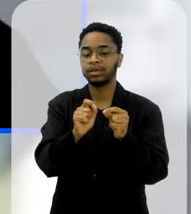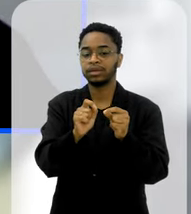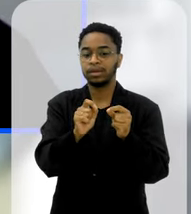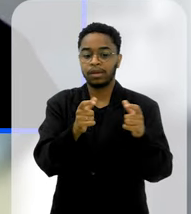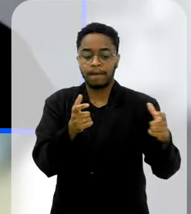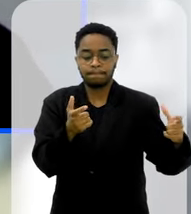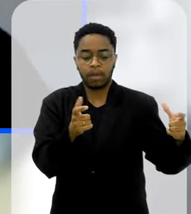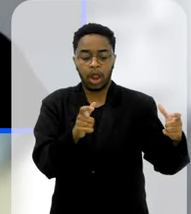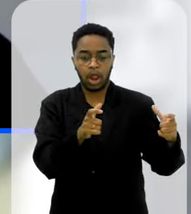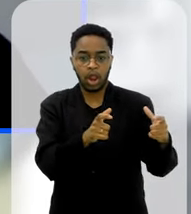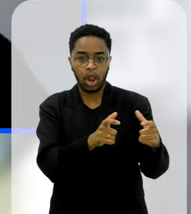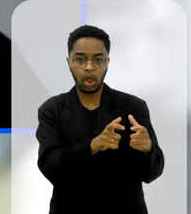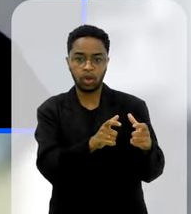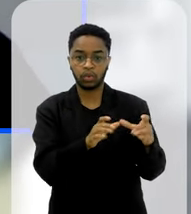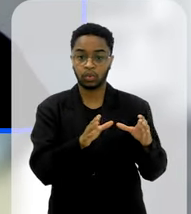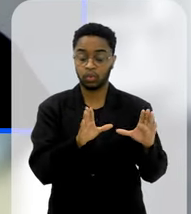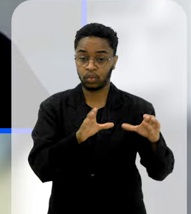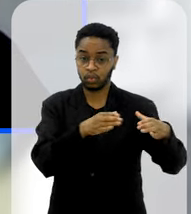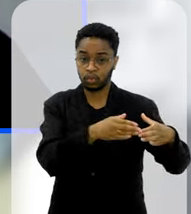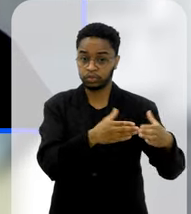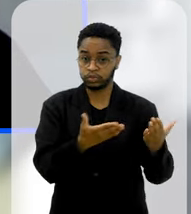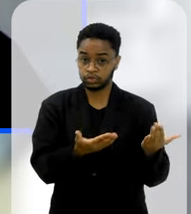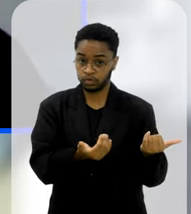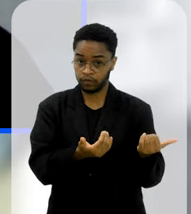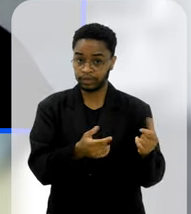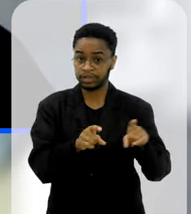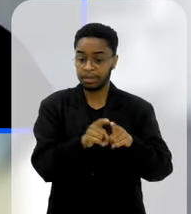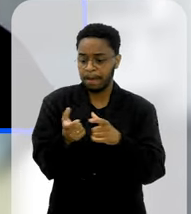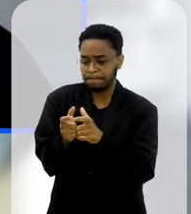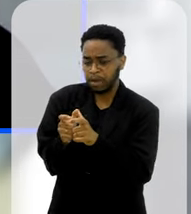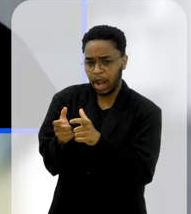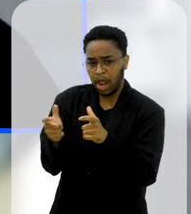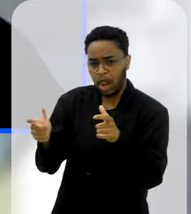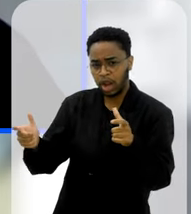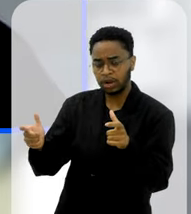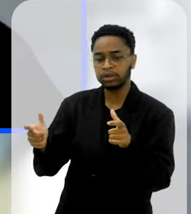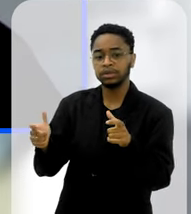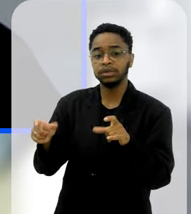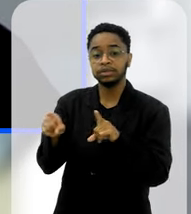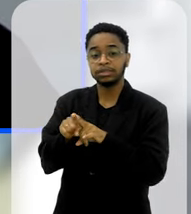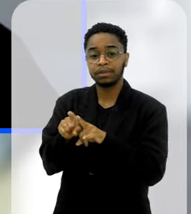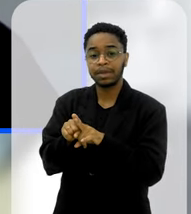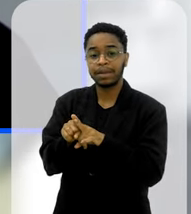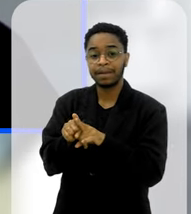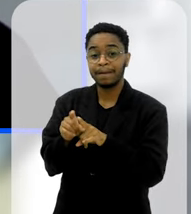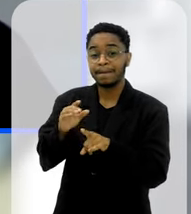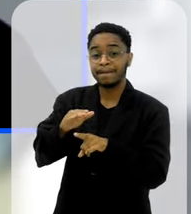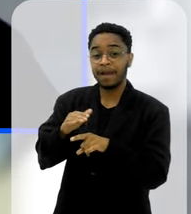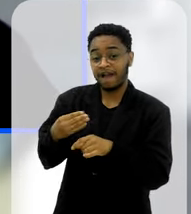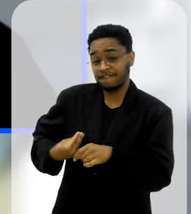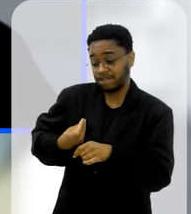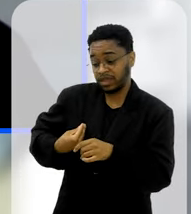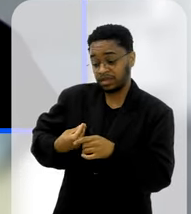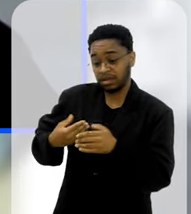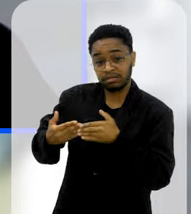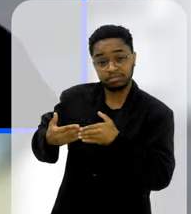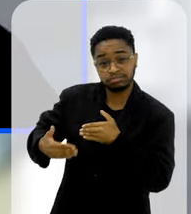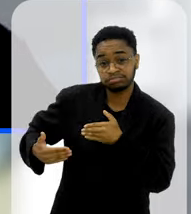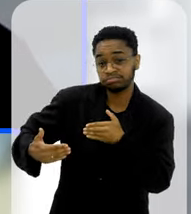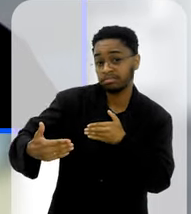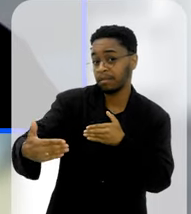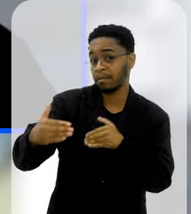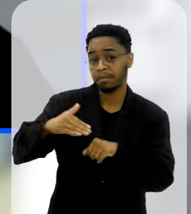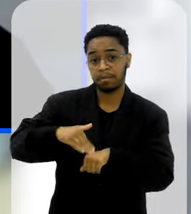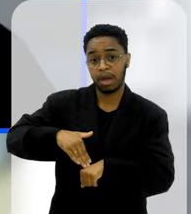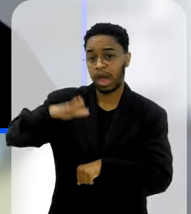decréscimo muito importante do grupo etário jovem e um crescimento, e mais, o alongamento do tempo